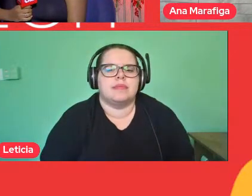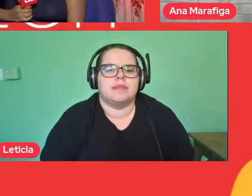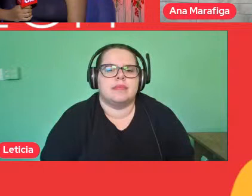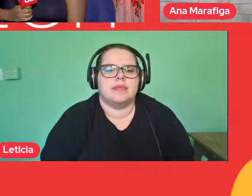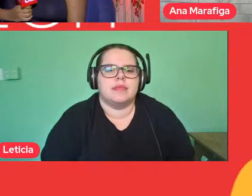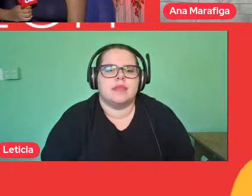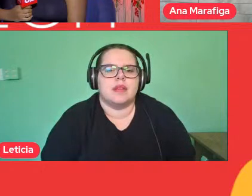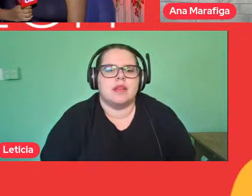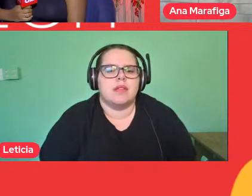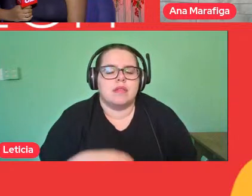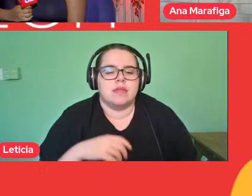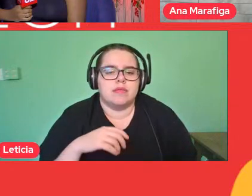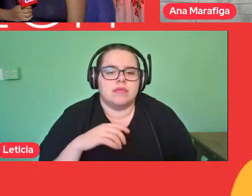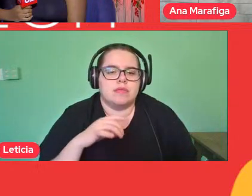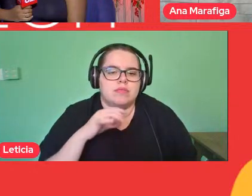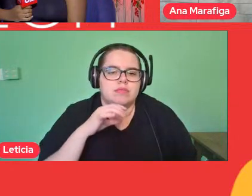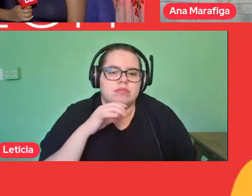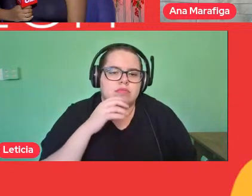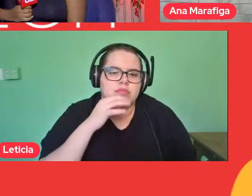Eu acho que só